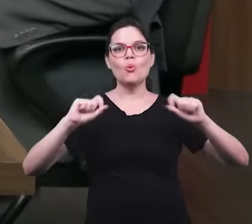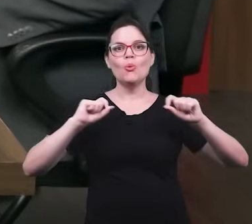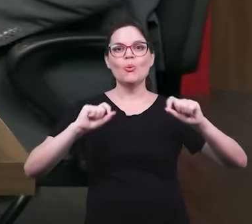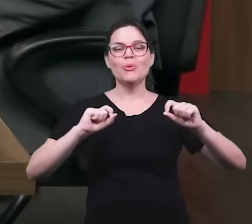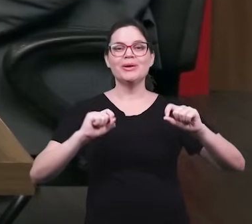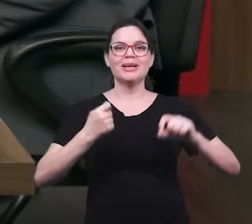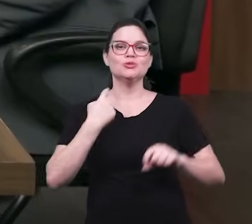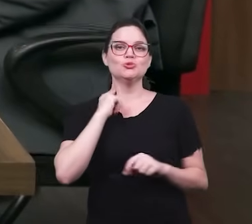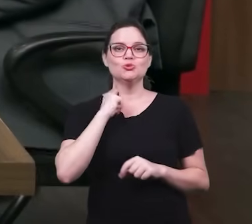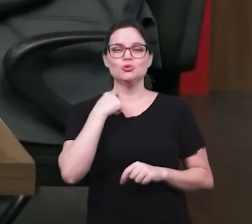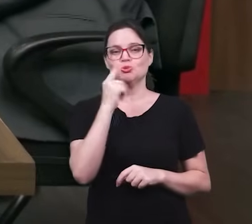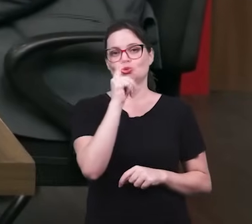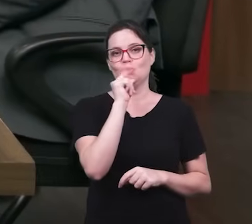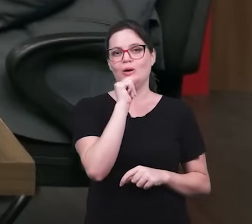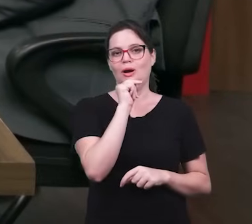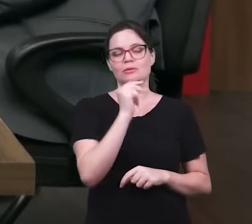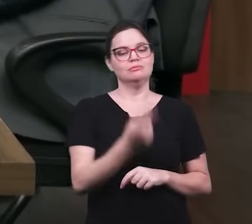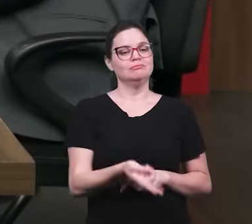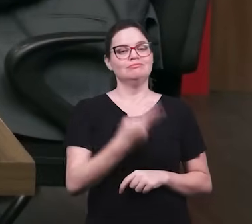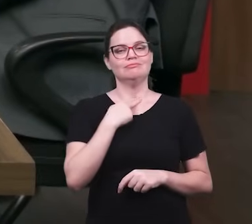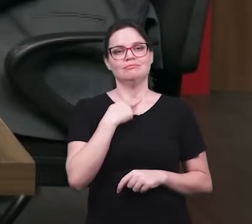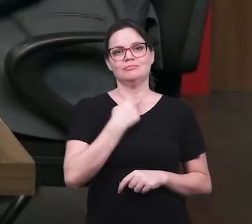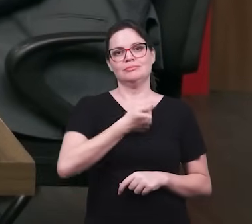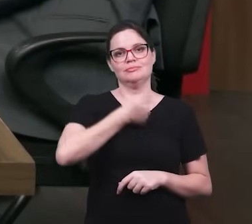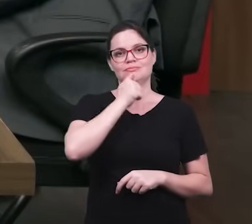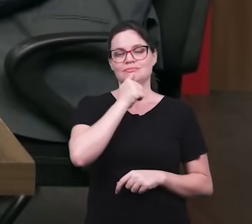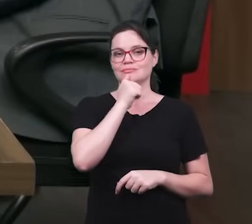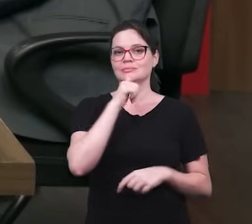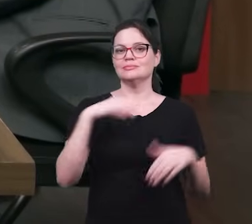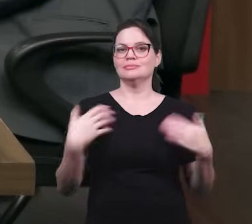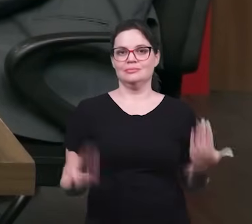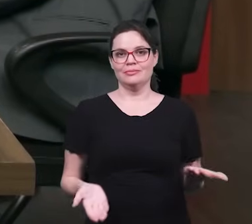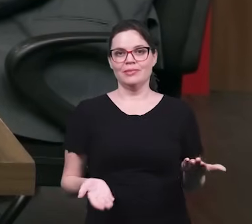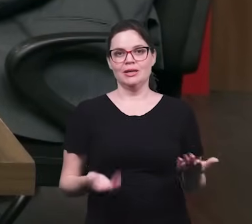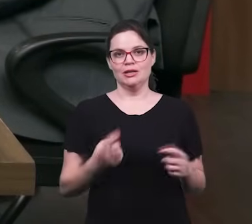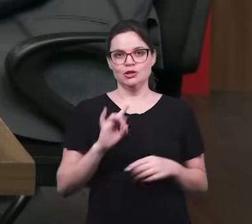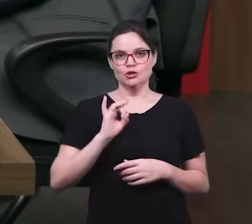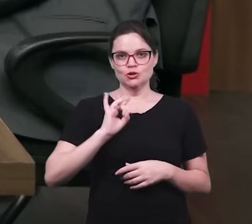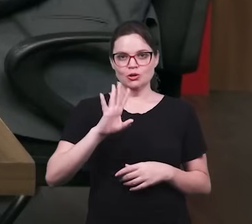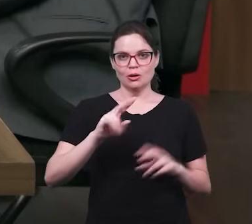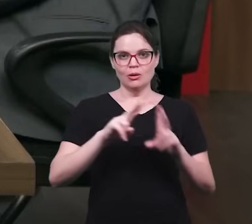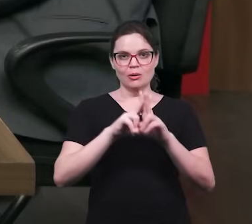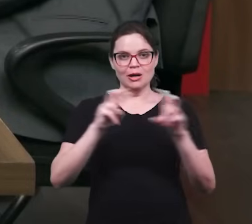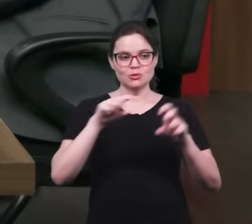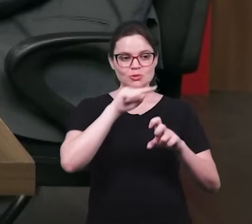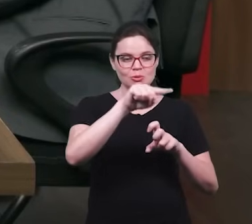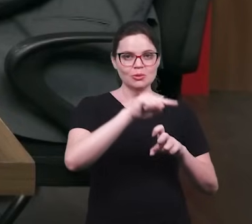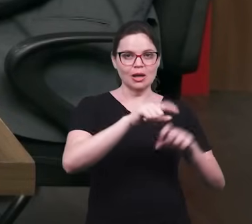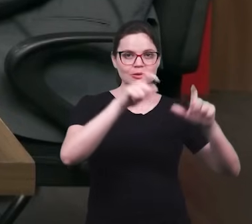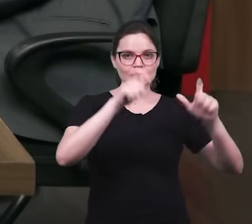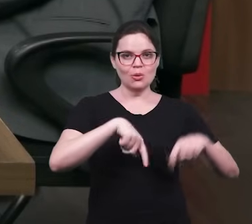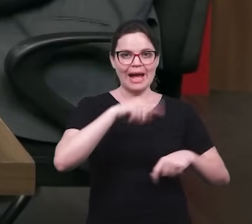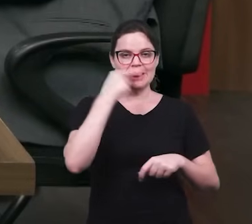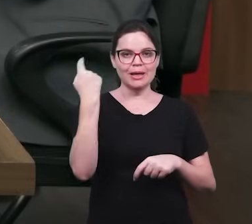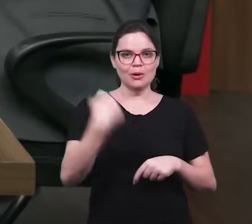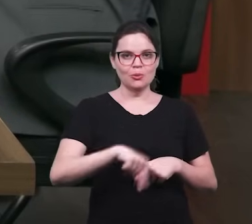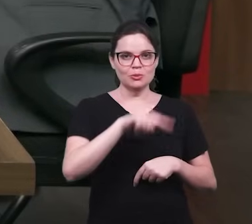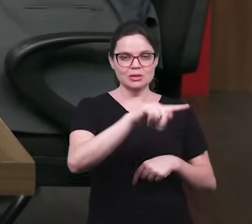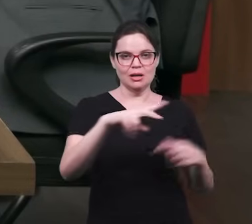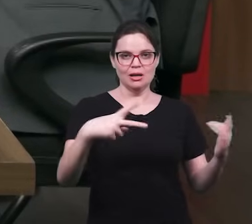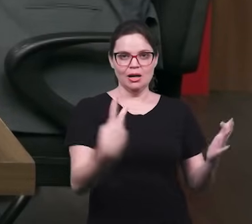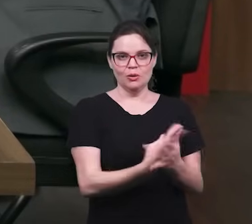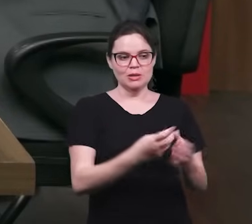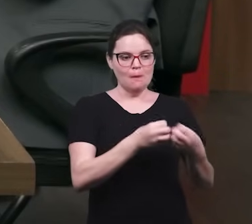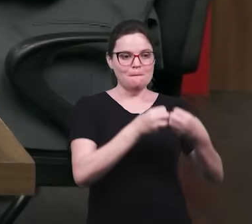águas. Sim. Ou seja, sinal não só o desastre nuclear de Chernobyl, que significa absinto,